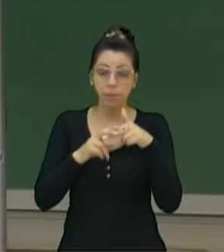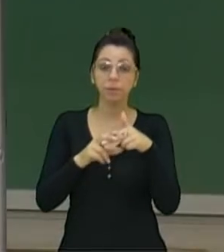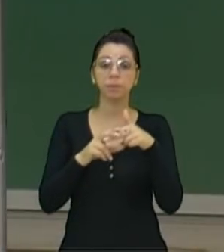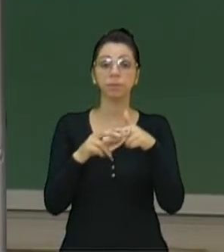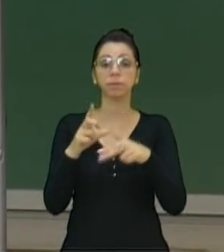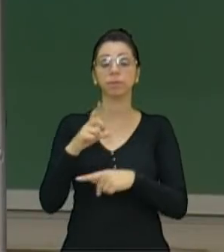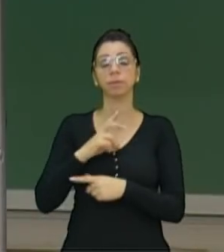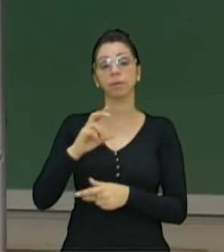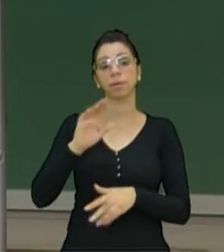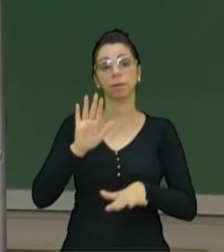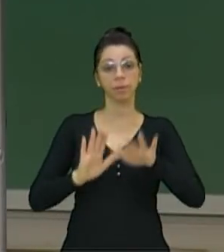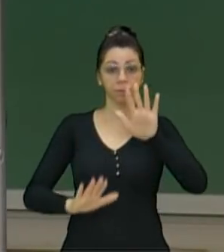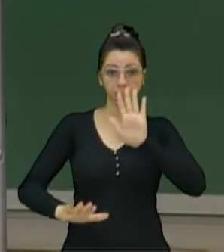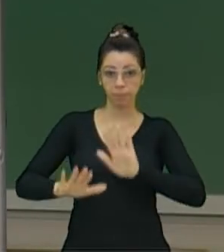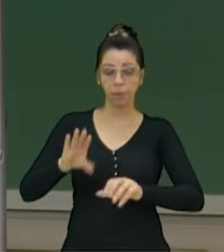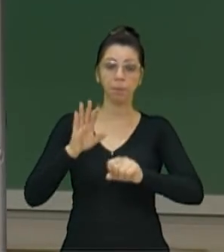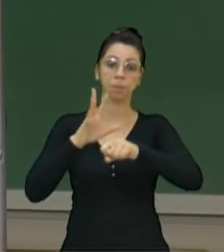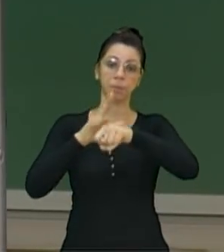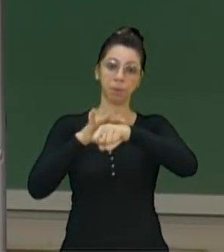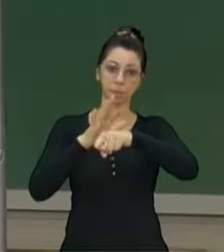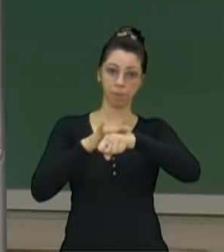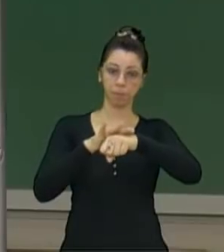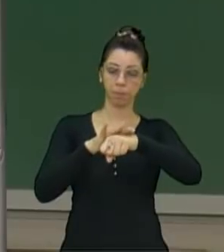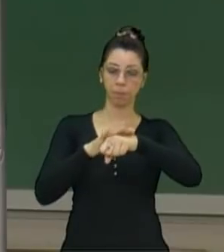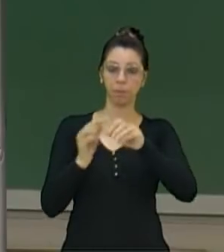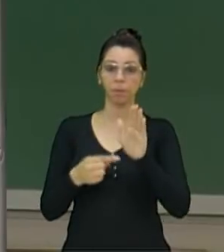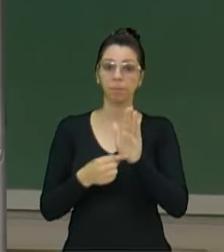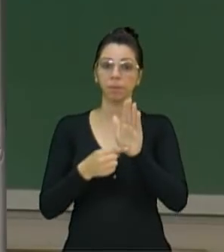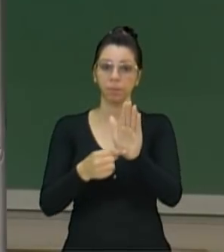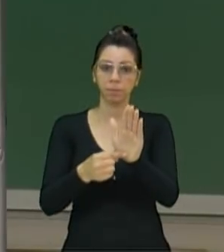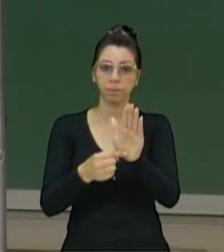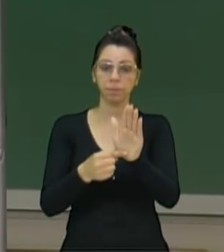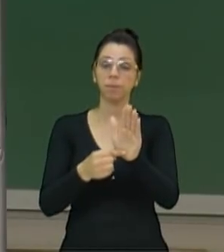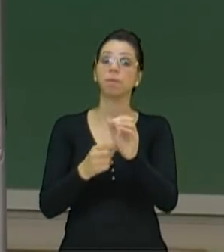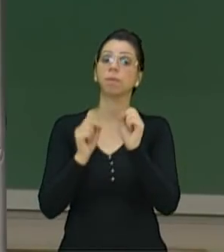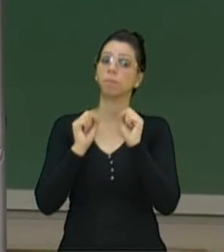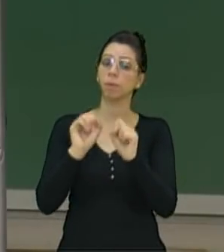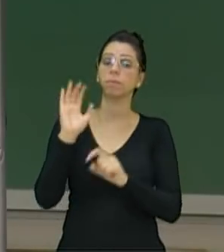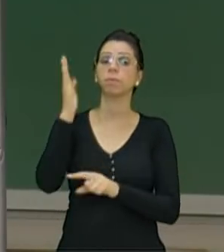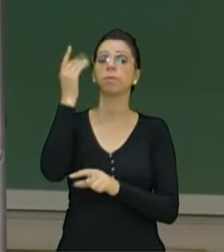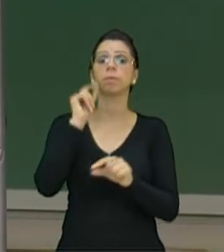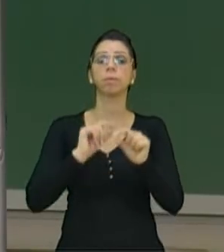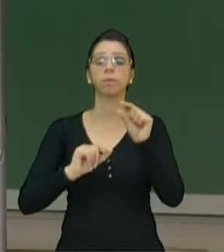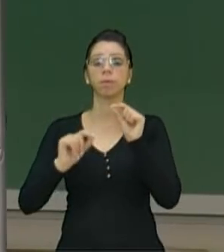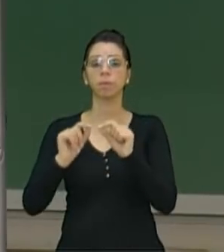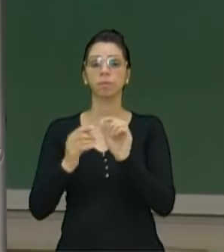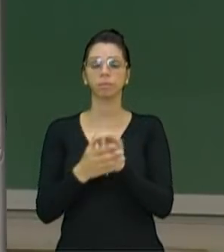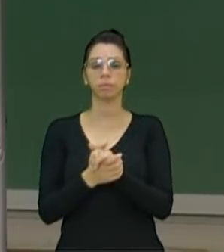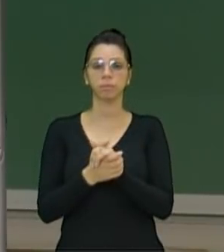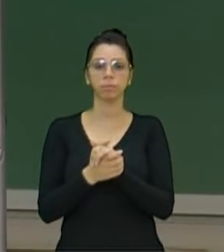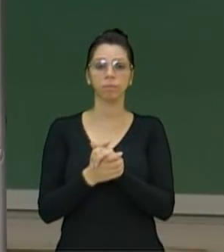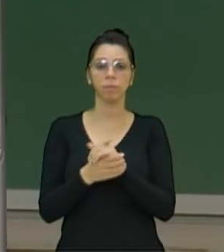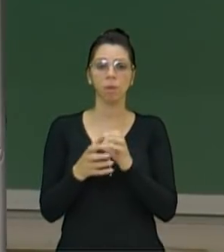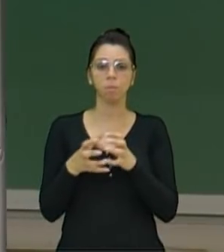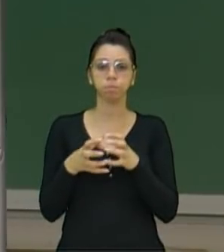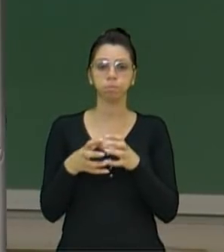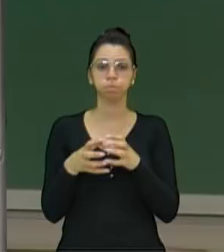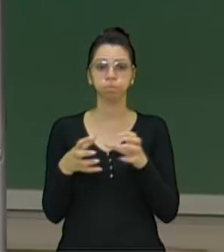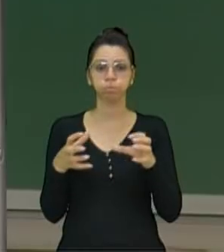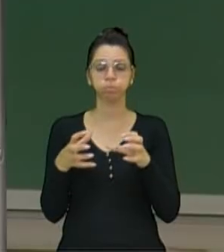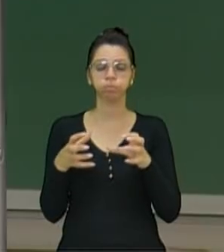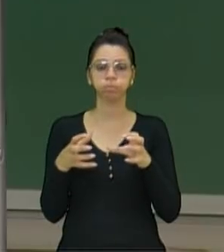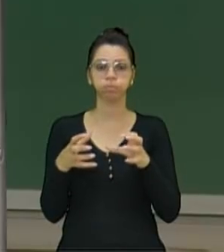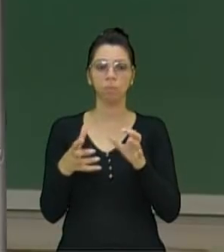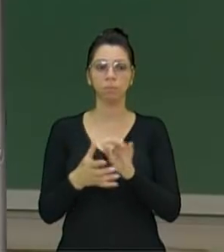vezes, dependendo da infecção que você apresenta no momento, pode acontecer um inchaço em algumas partes do nosso